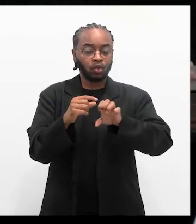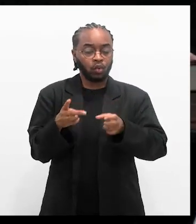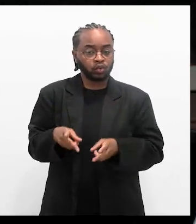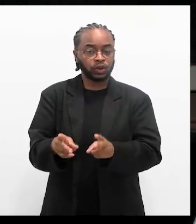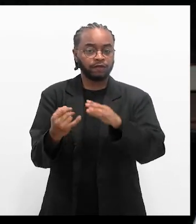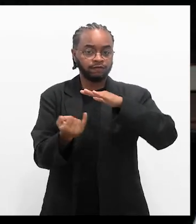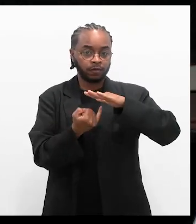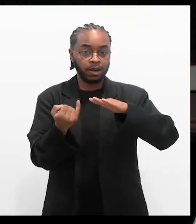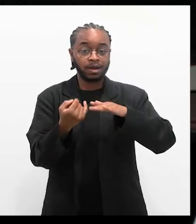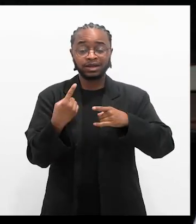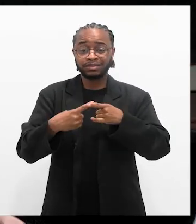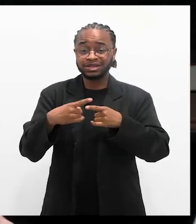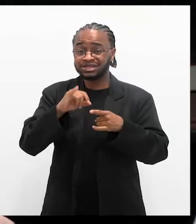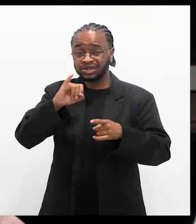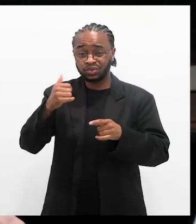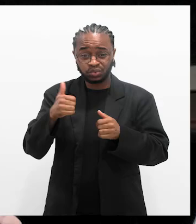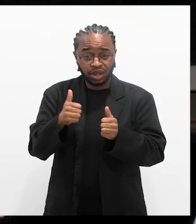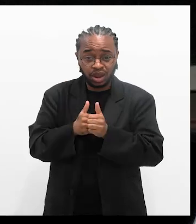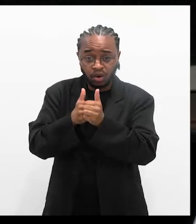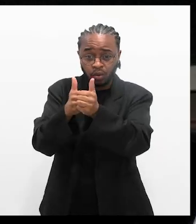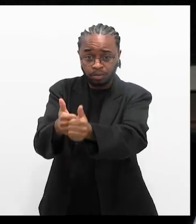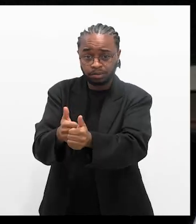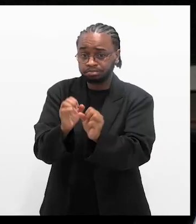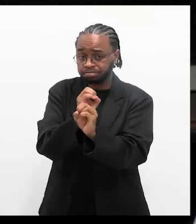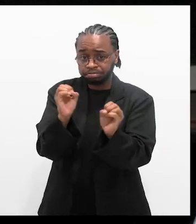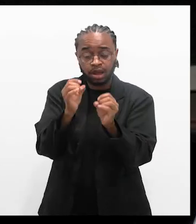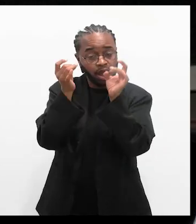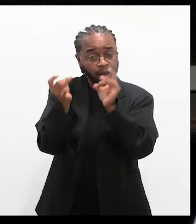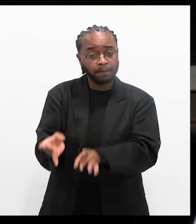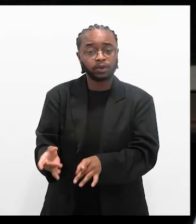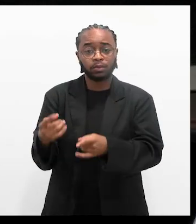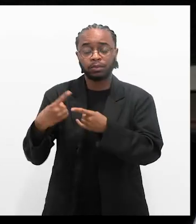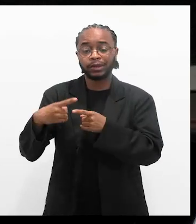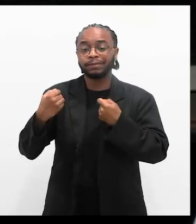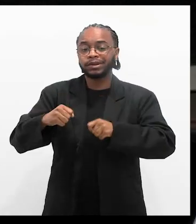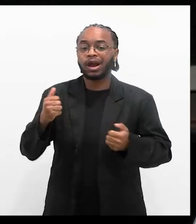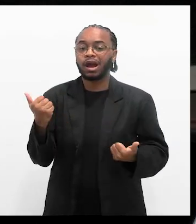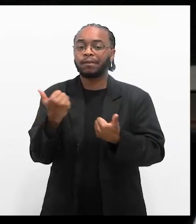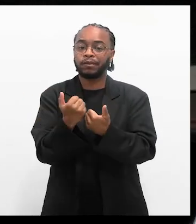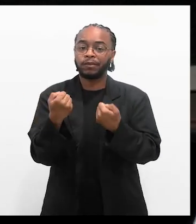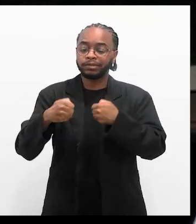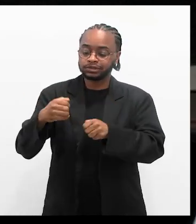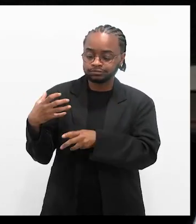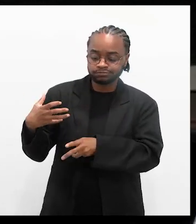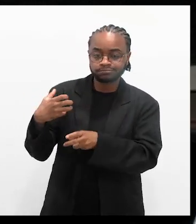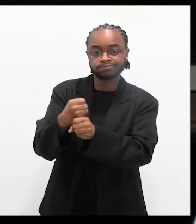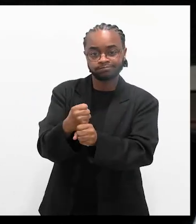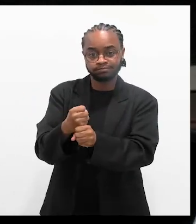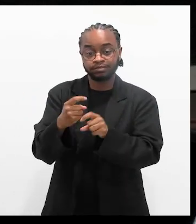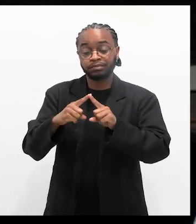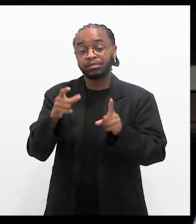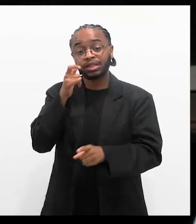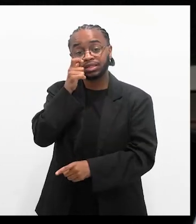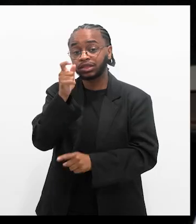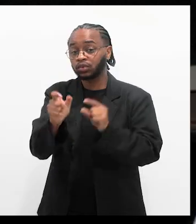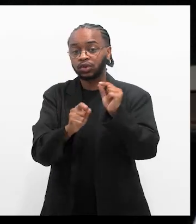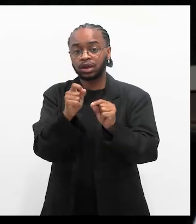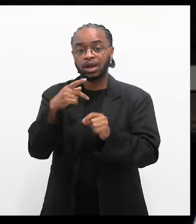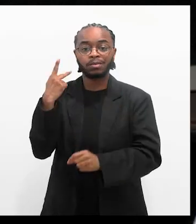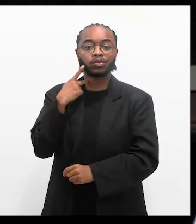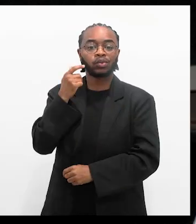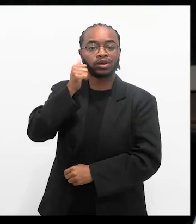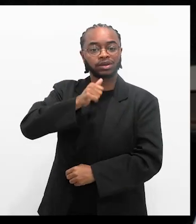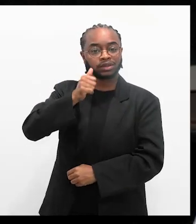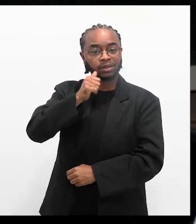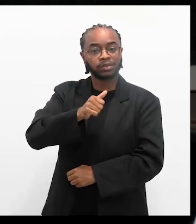está informal, ela acaba abandonando, porque ela precisa de muito suporte, ela precisa desse cálculo. E é interessante